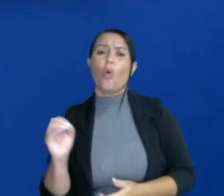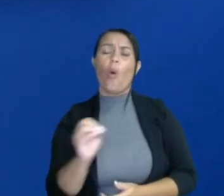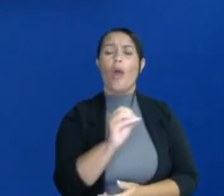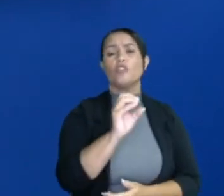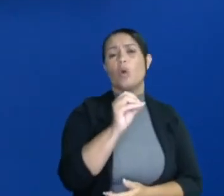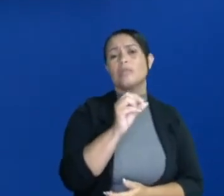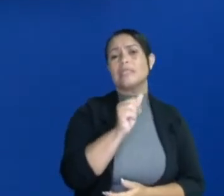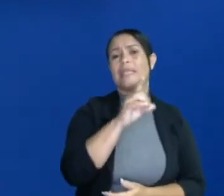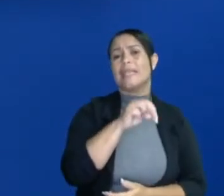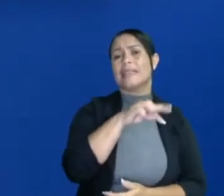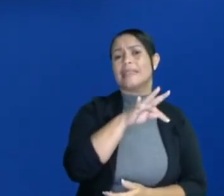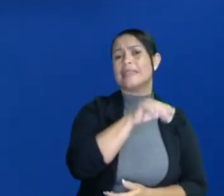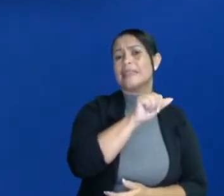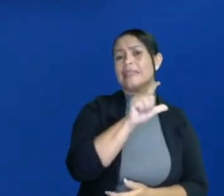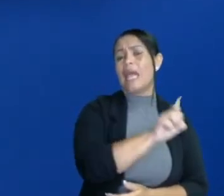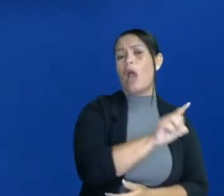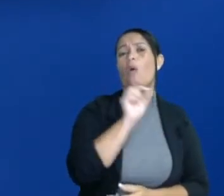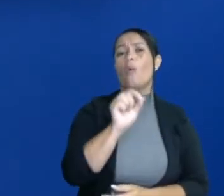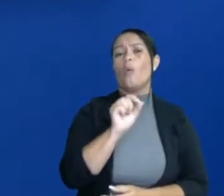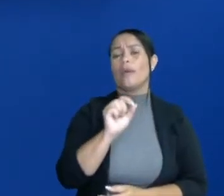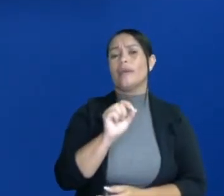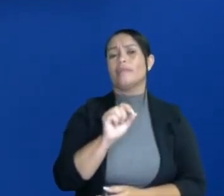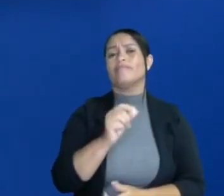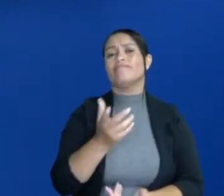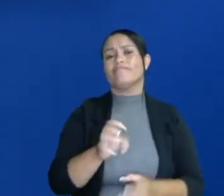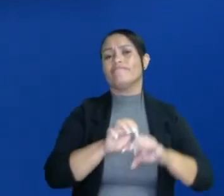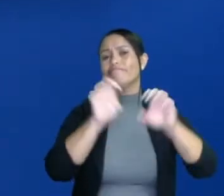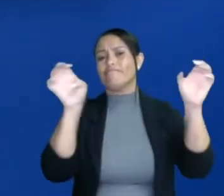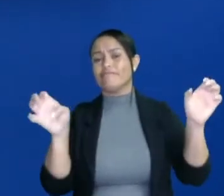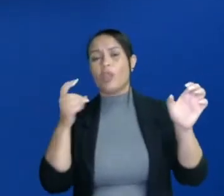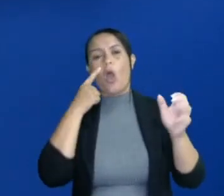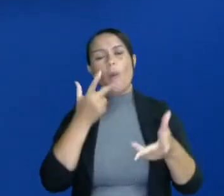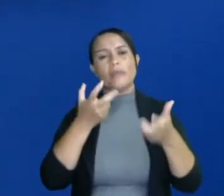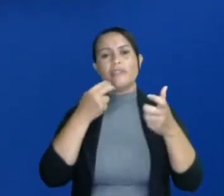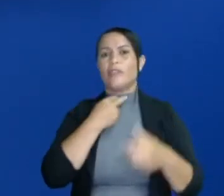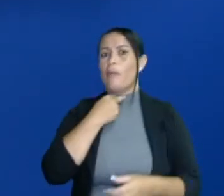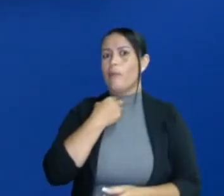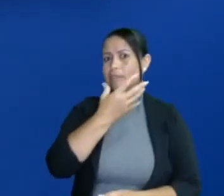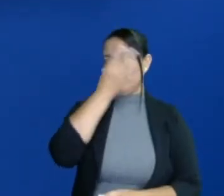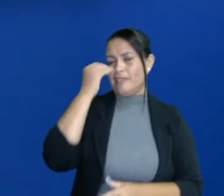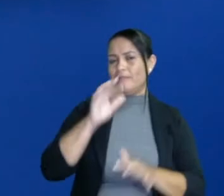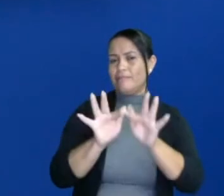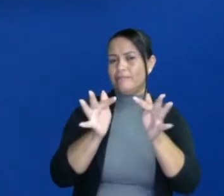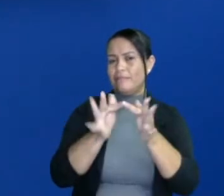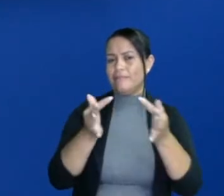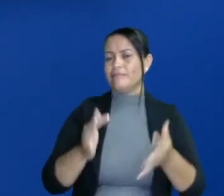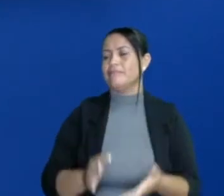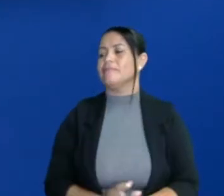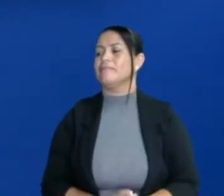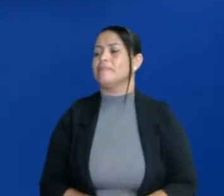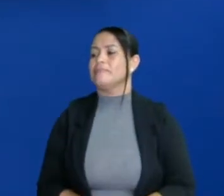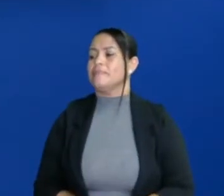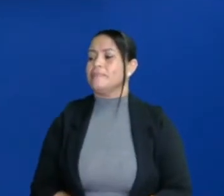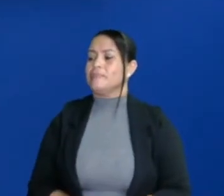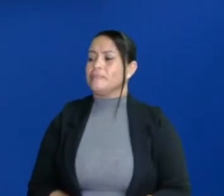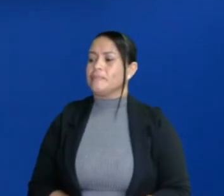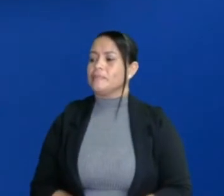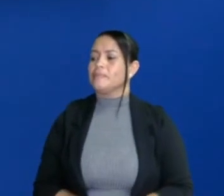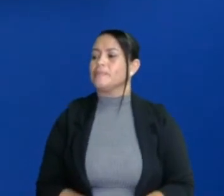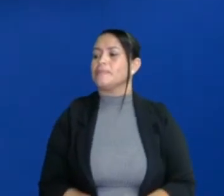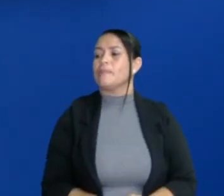ocidental, tomando como referência o meridiano de Greenwich, tá bom? Não esquecer, muito simples, tá? Vamos seguir